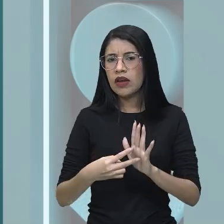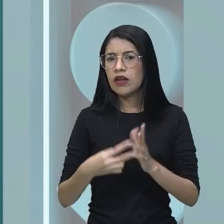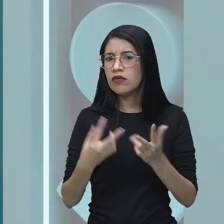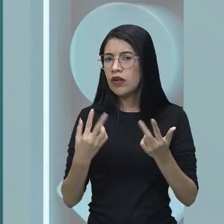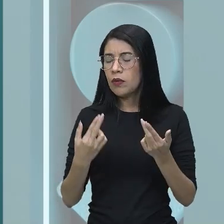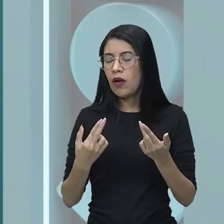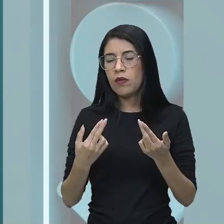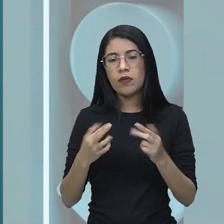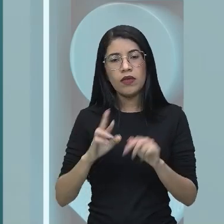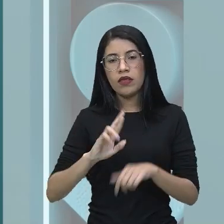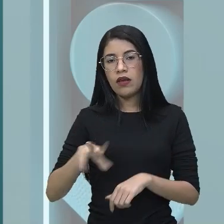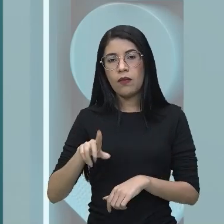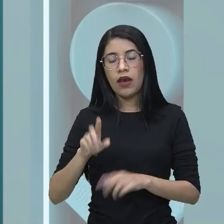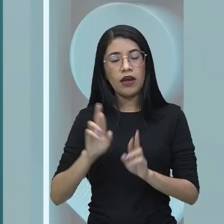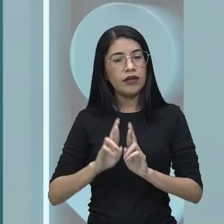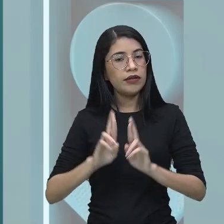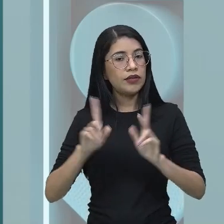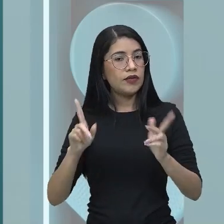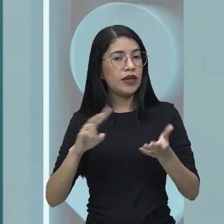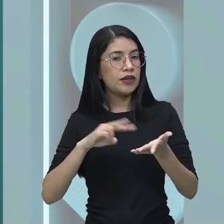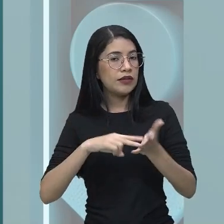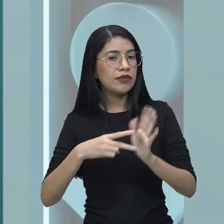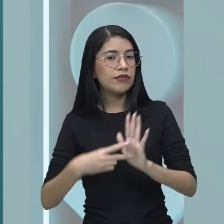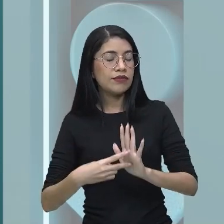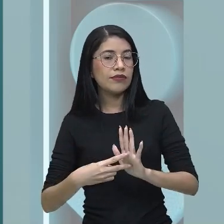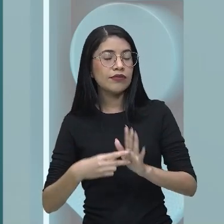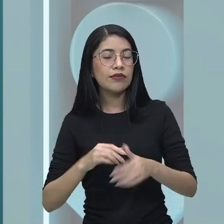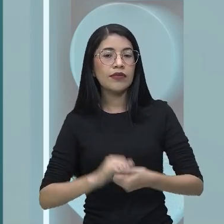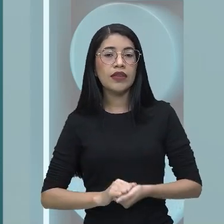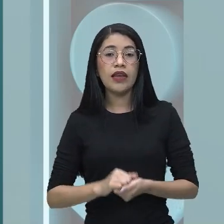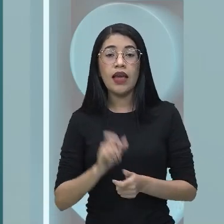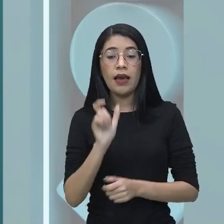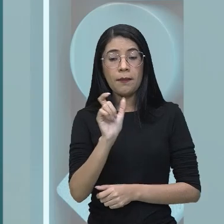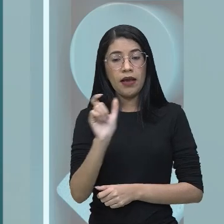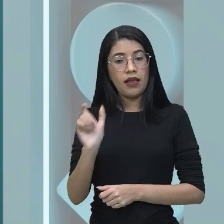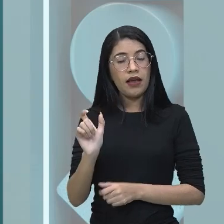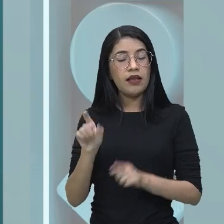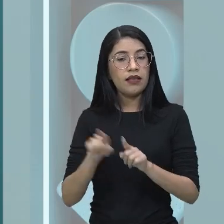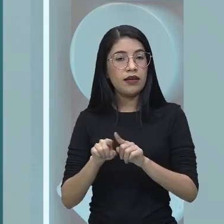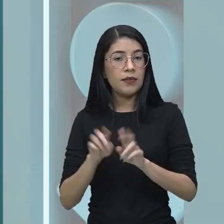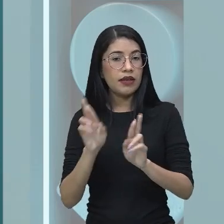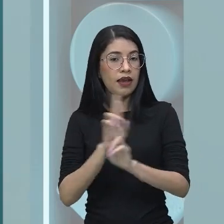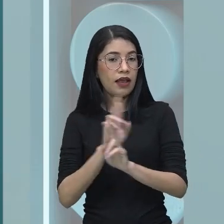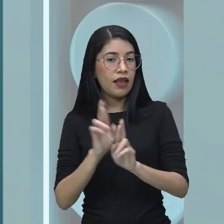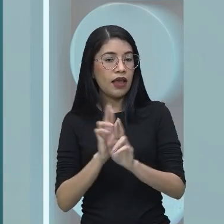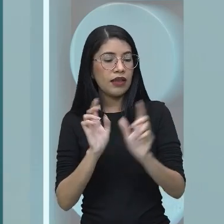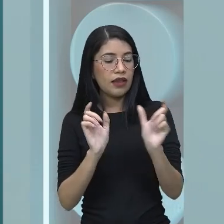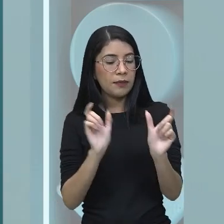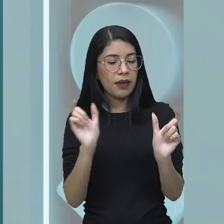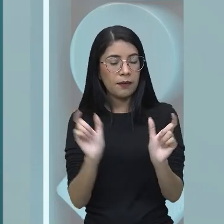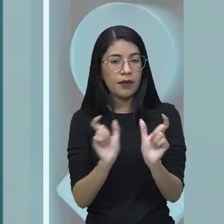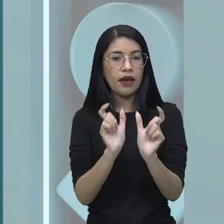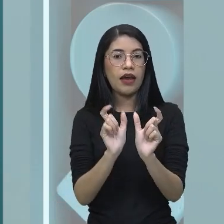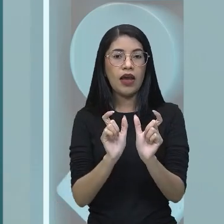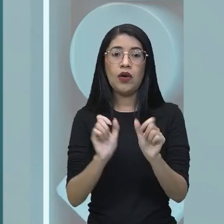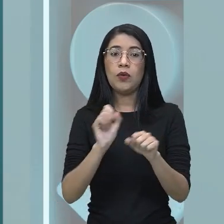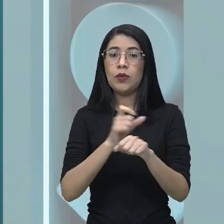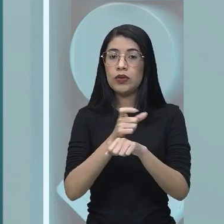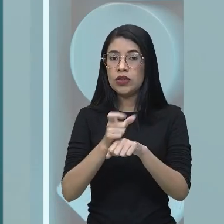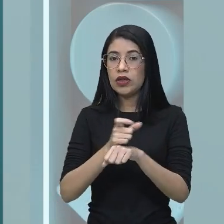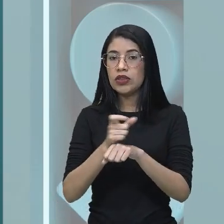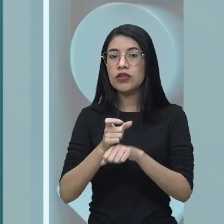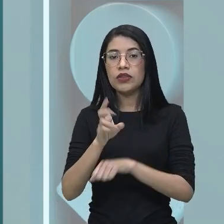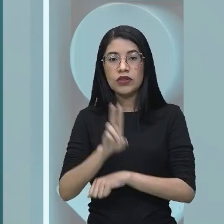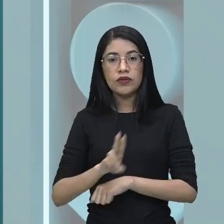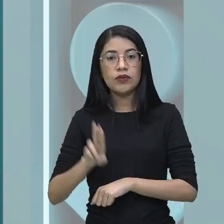observem que o sentido é completamente diferente observem as palavras que estão relacionadas a Rosa os adjetivos que foram